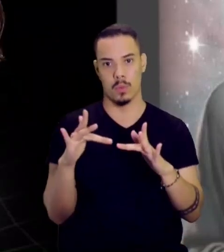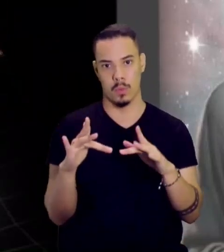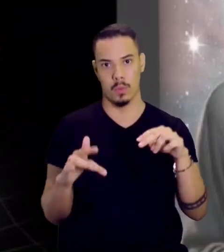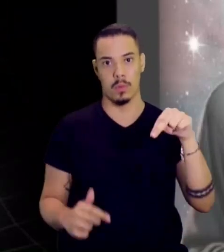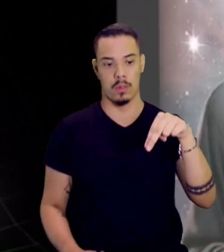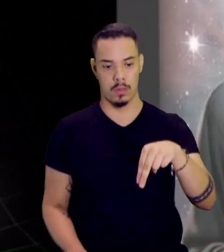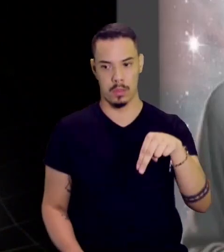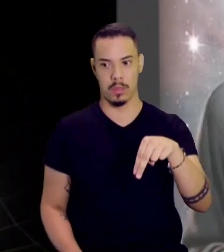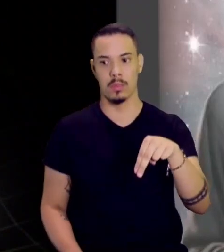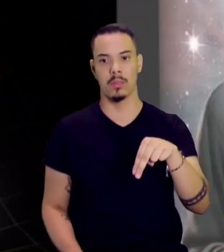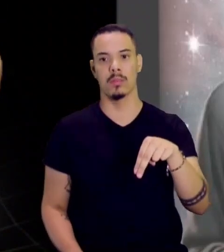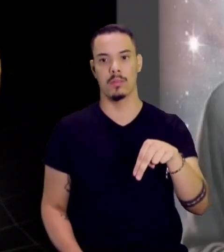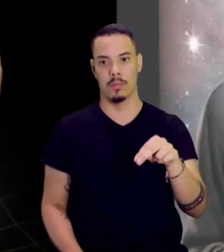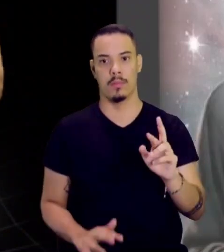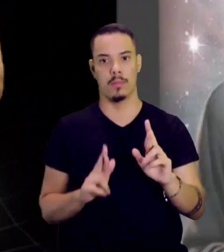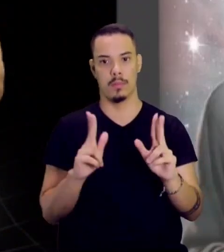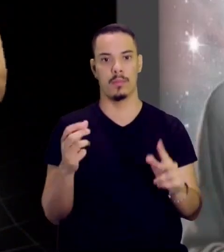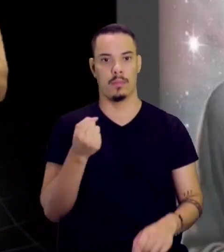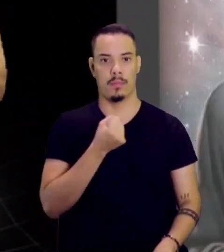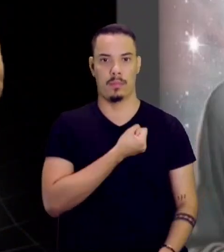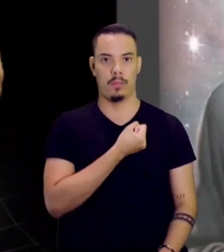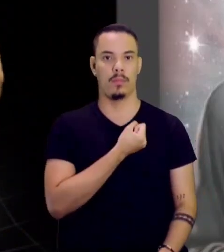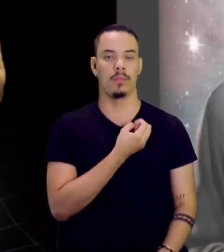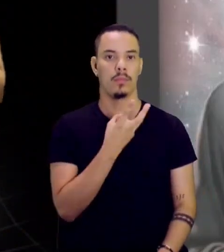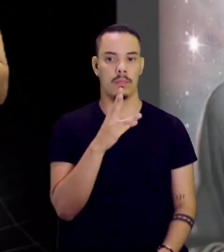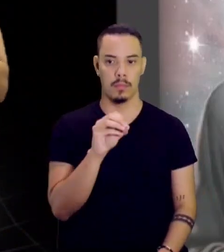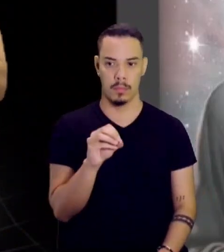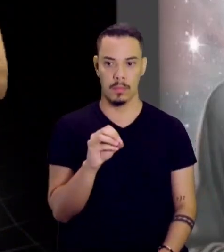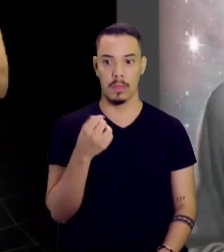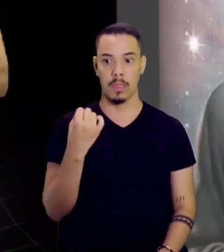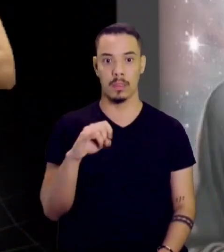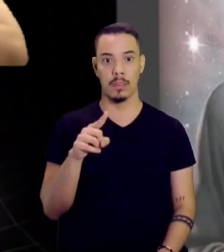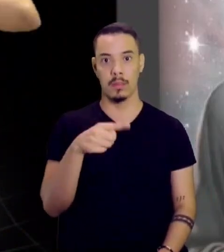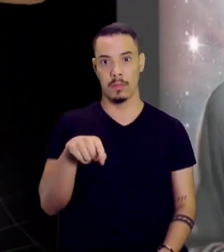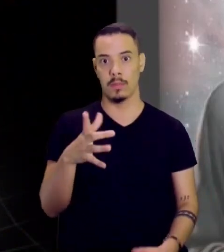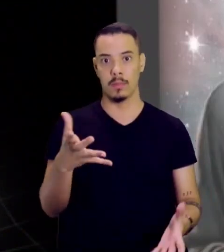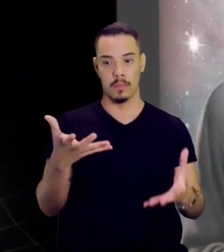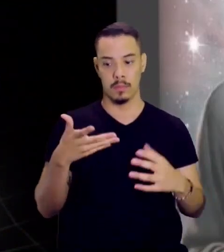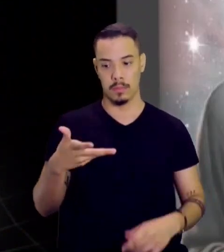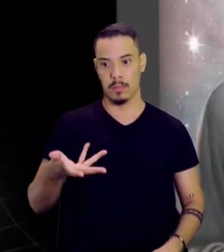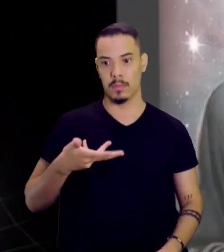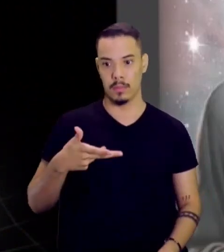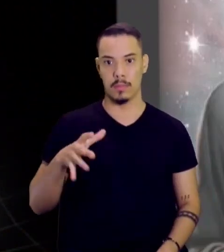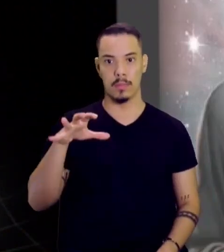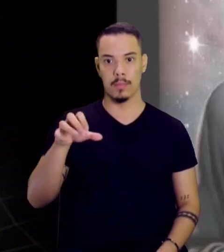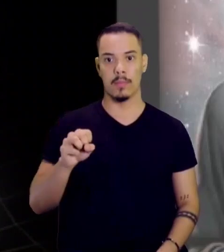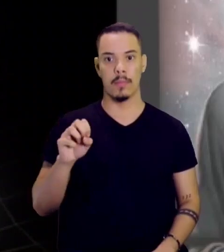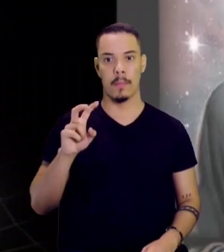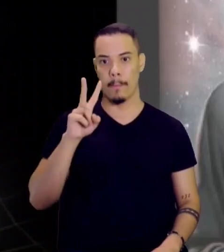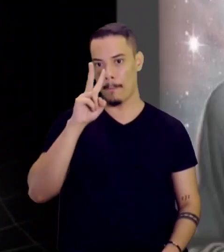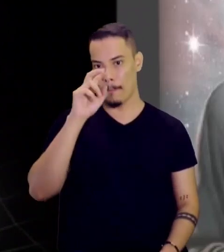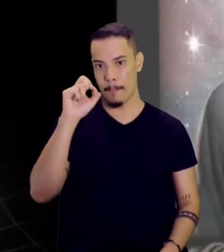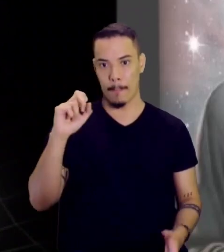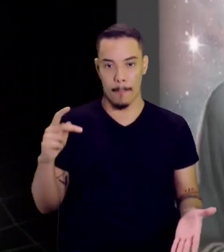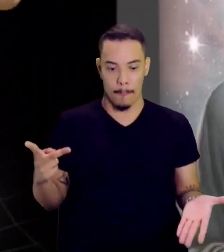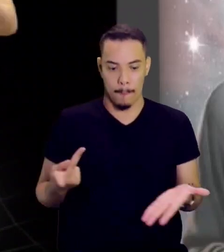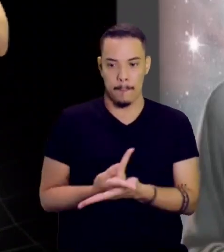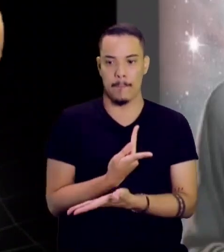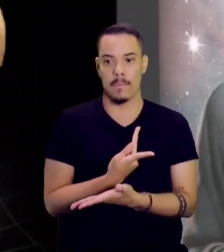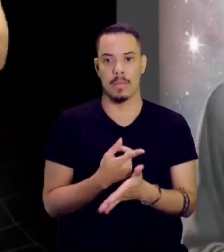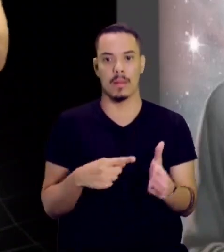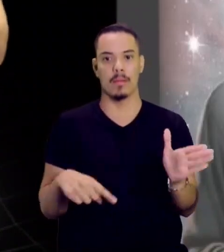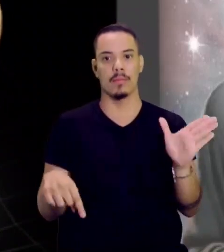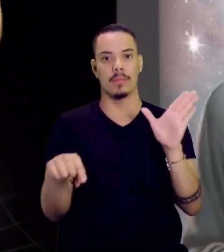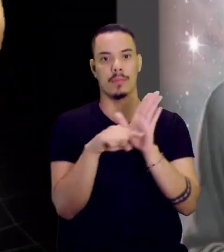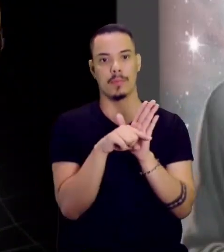N, Dedé, só para diferenciar, vale 30. Então, se você quer aceleração, você tem que pegar a força que inicialmente ocorreu aqui, Menos